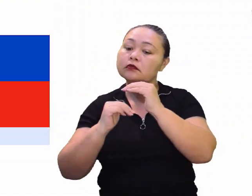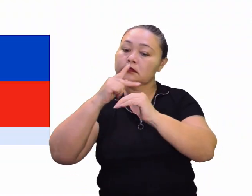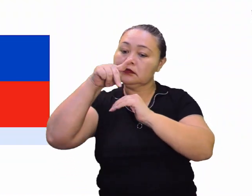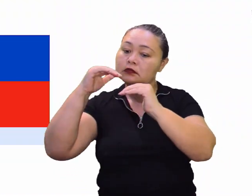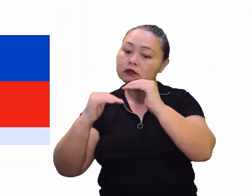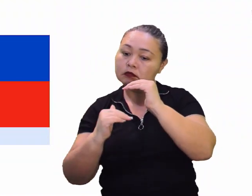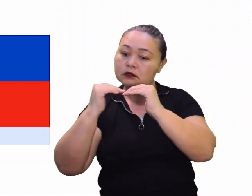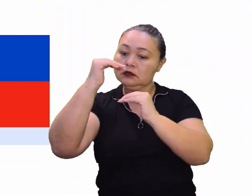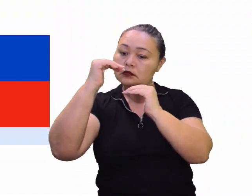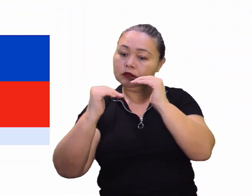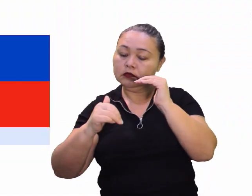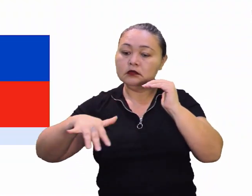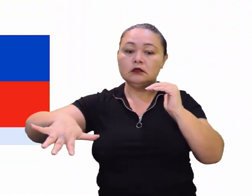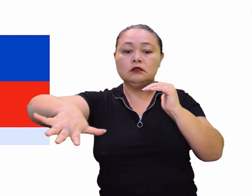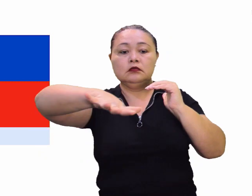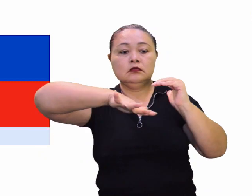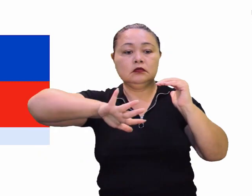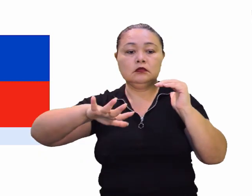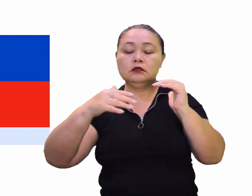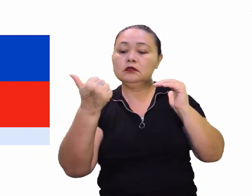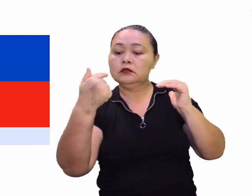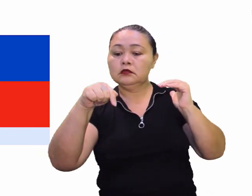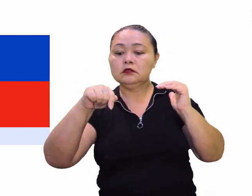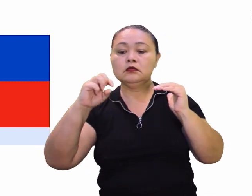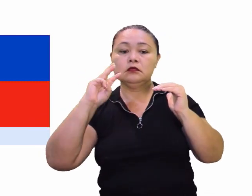que tem uma área de